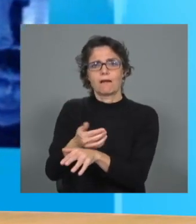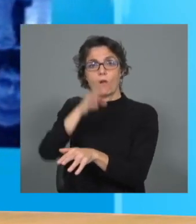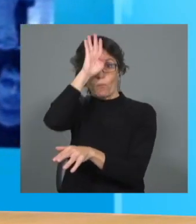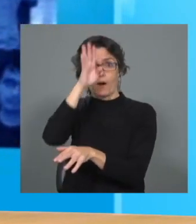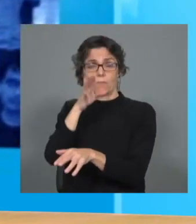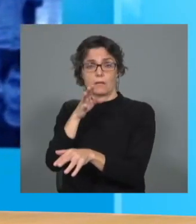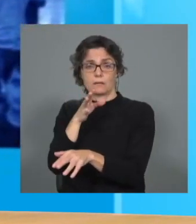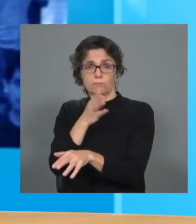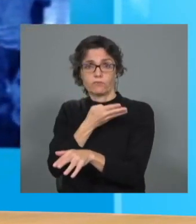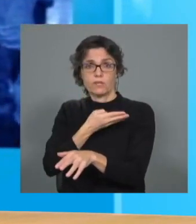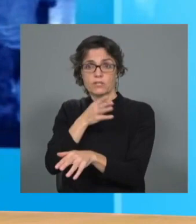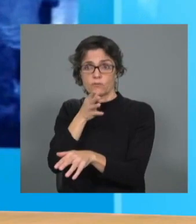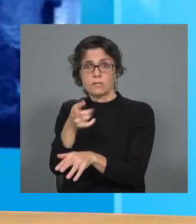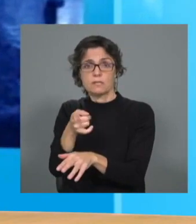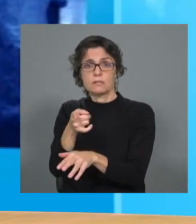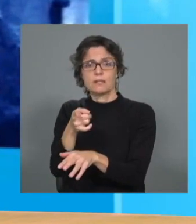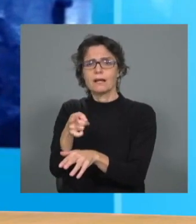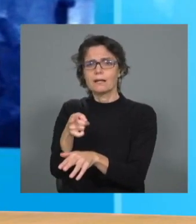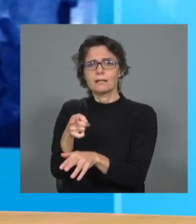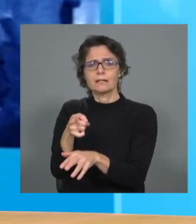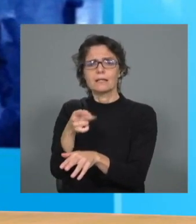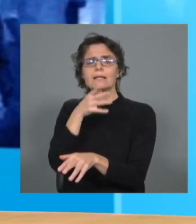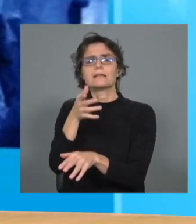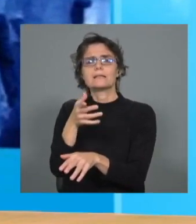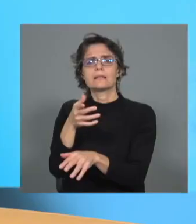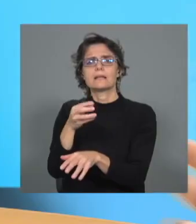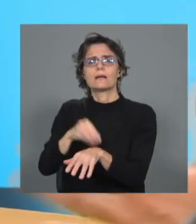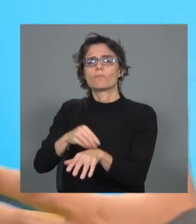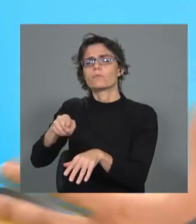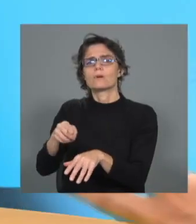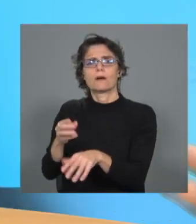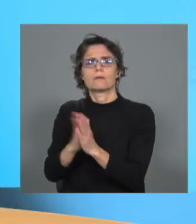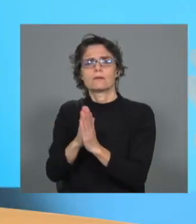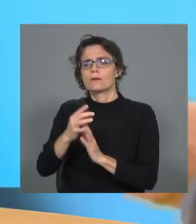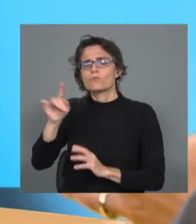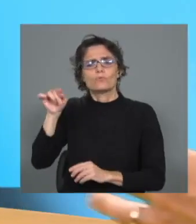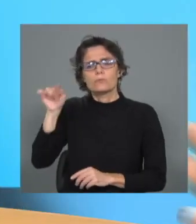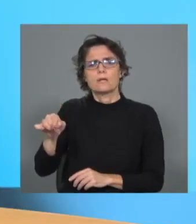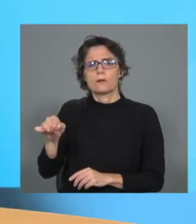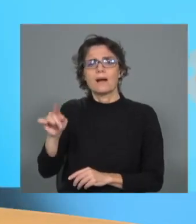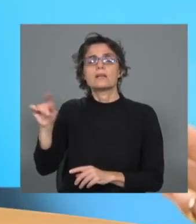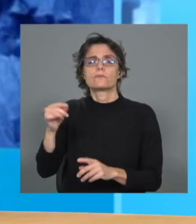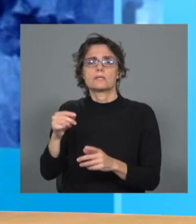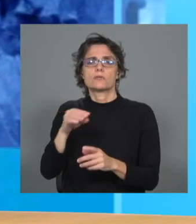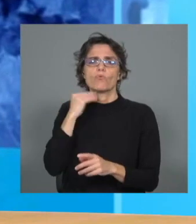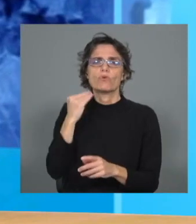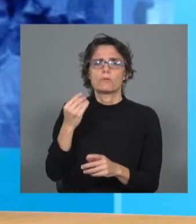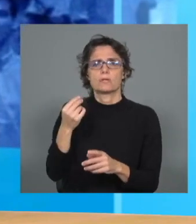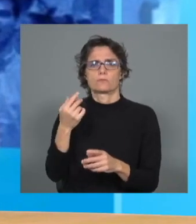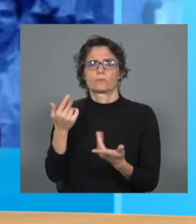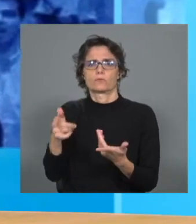muito importante, dizer que não há justificação religiosa para a guerra. Nós temos este discurso aplicado ao terrorismo várias vezes e ao